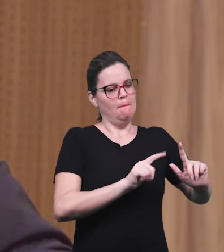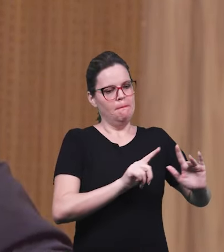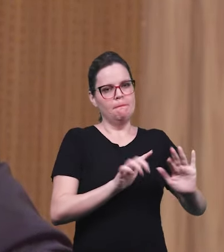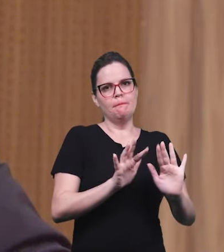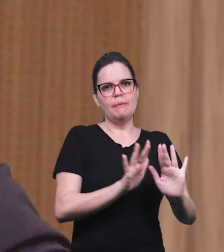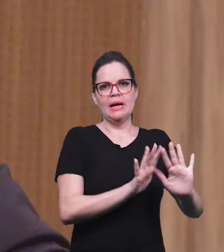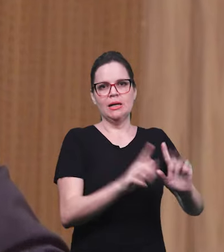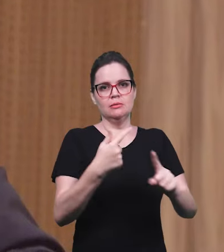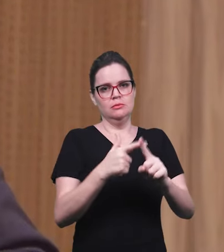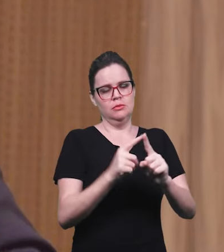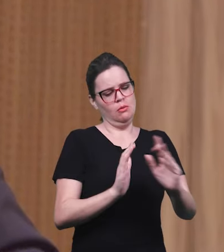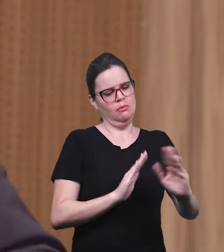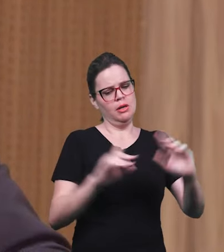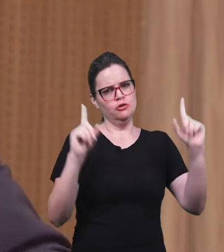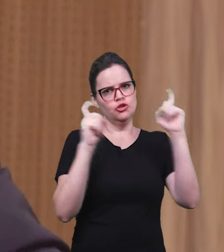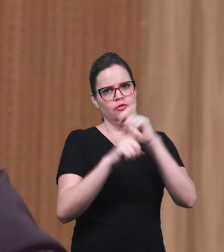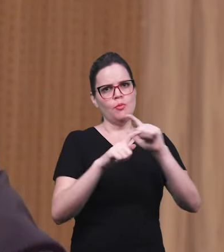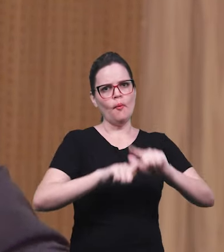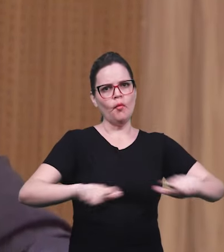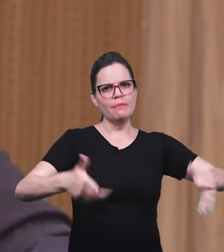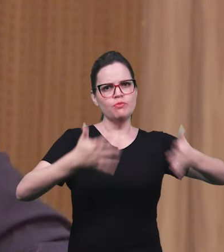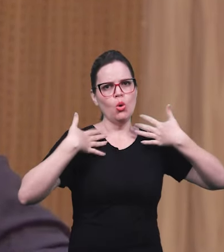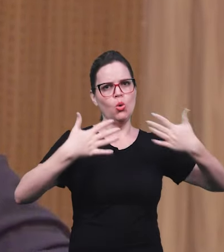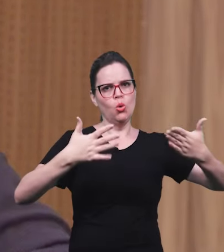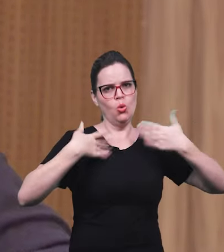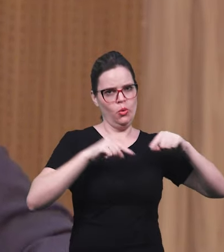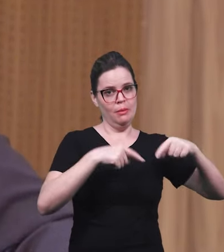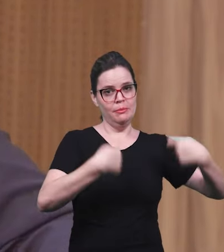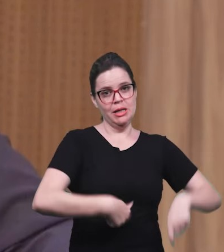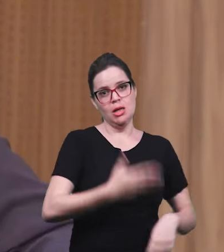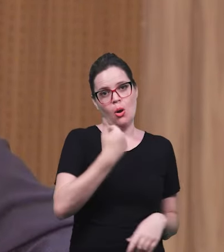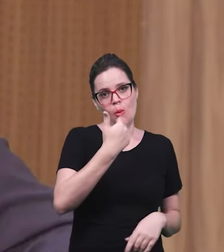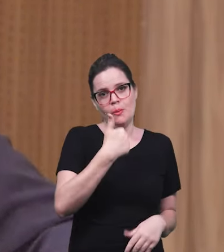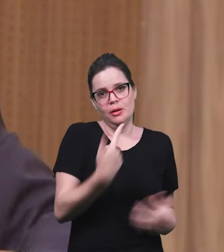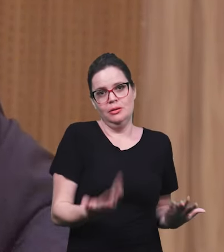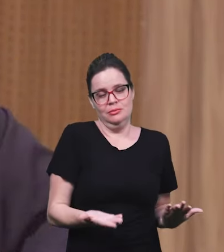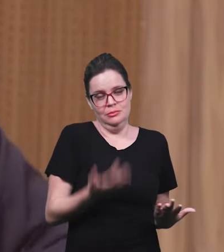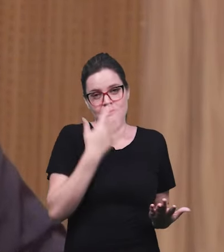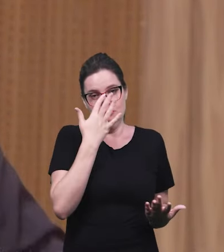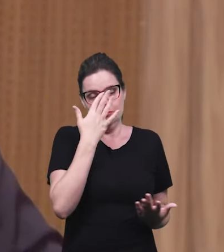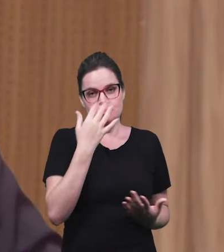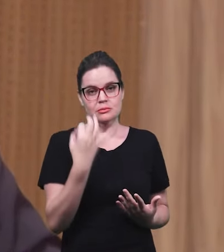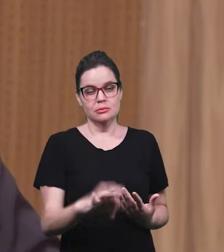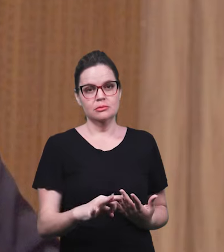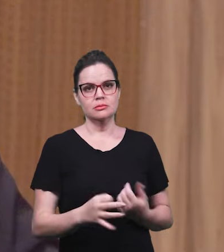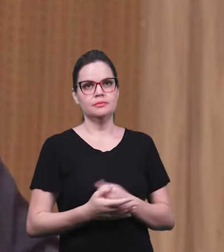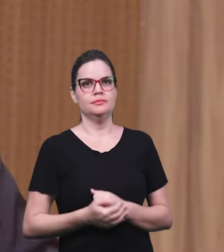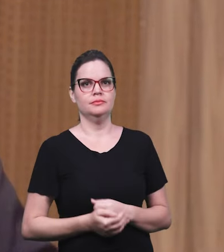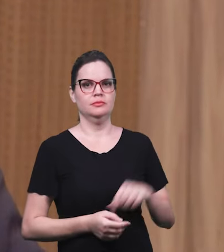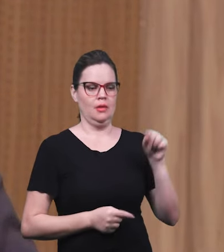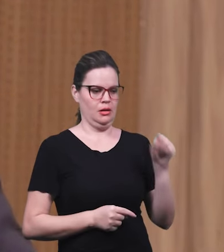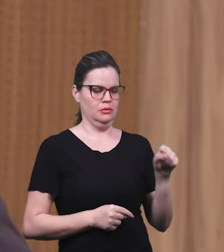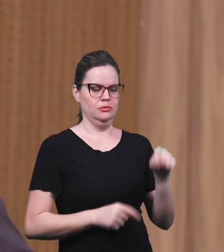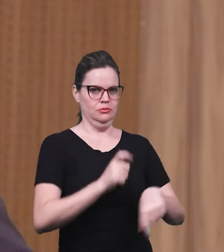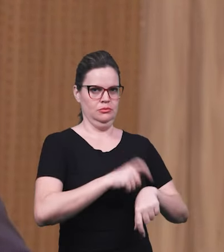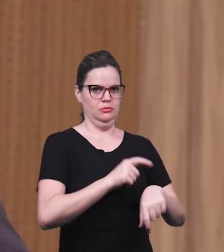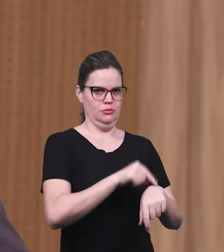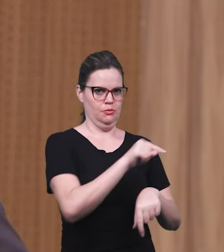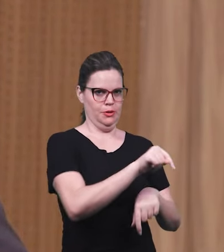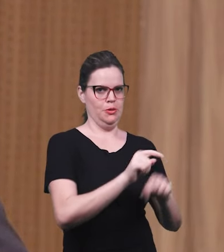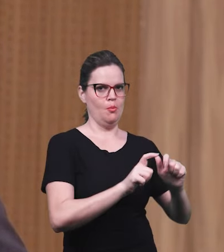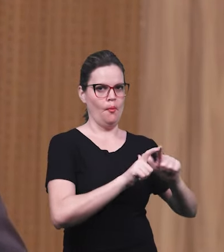jornada dificílima no deserto, né? E isso lá na ocasião da saída do Egito.